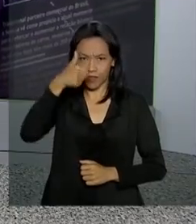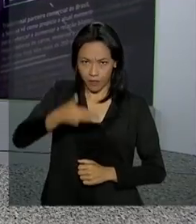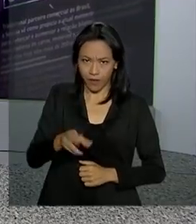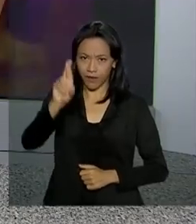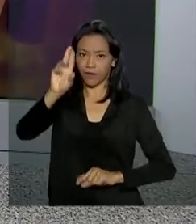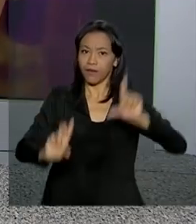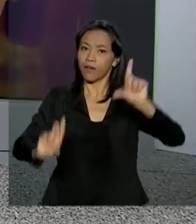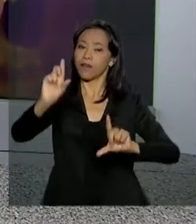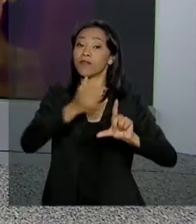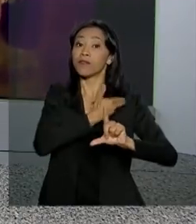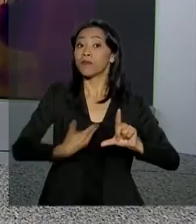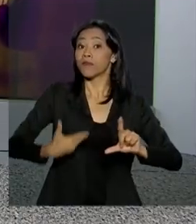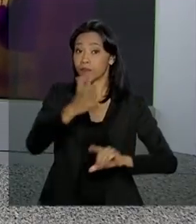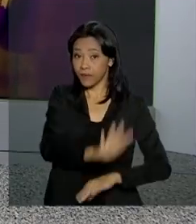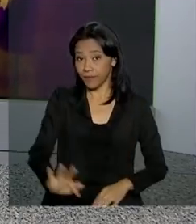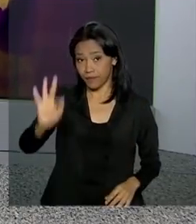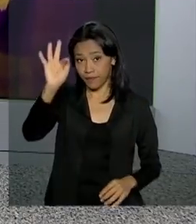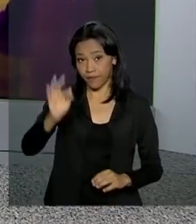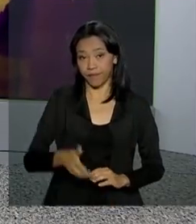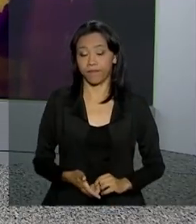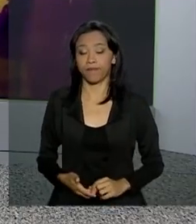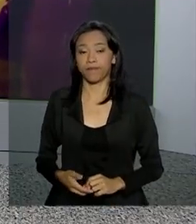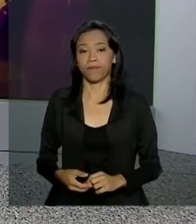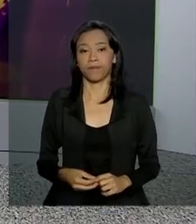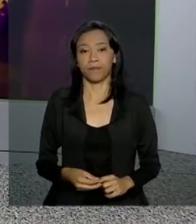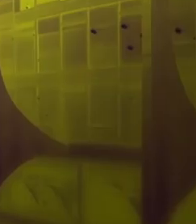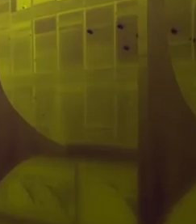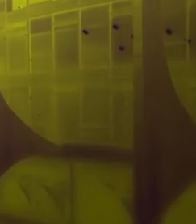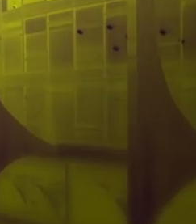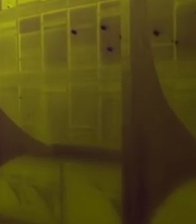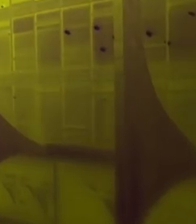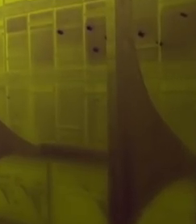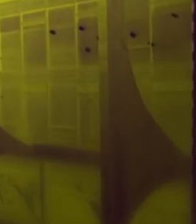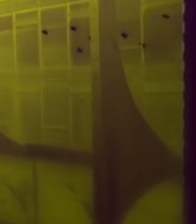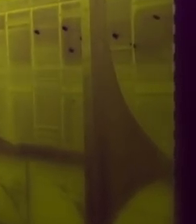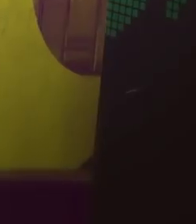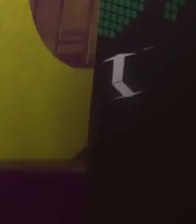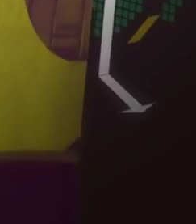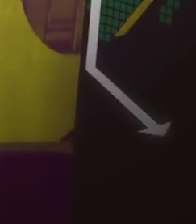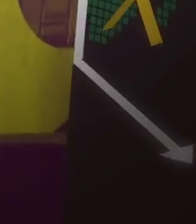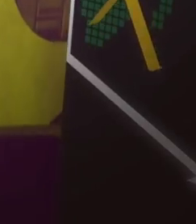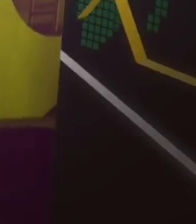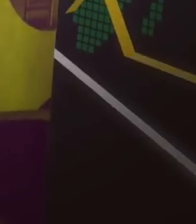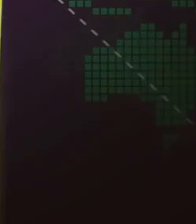com a gente aqui na NBR, a TV do Governo Federal.